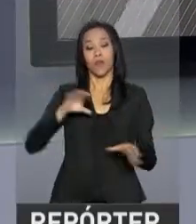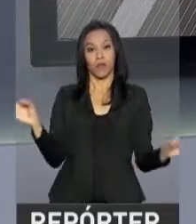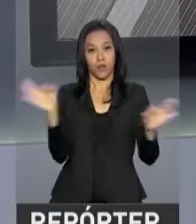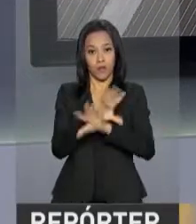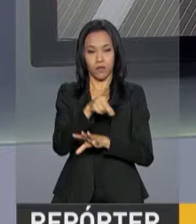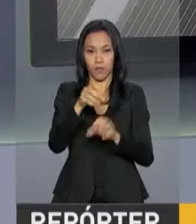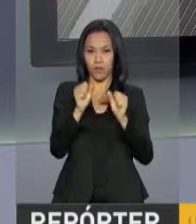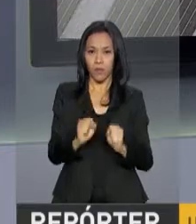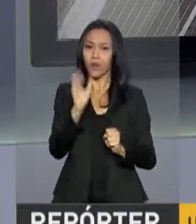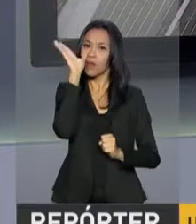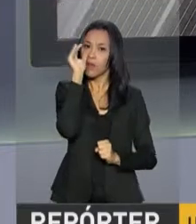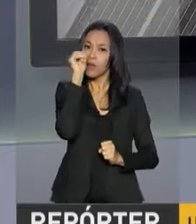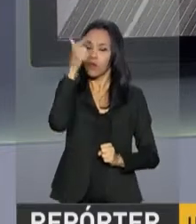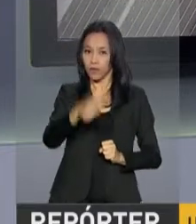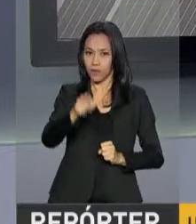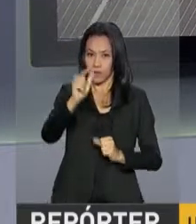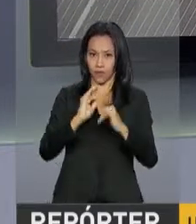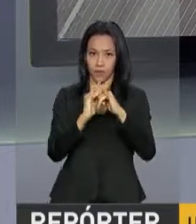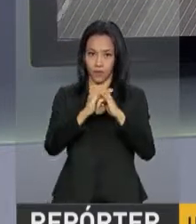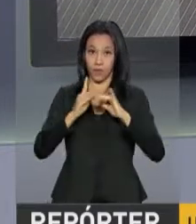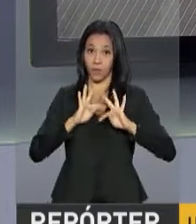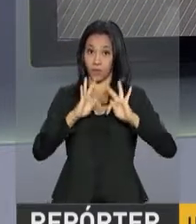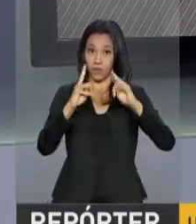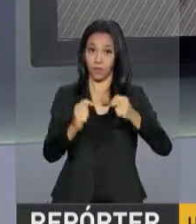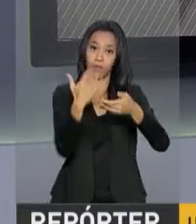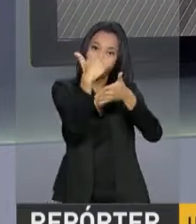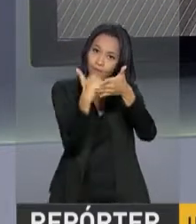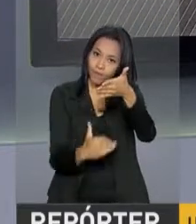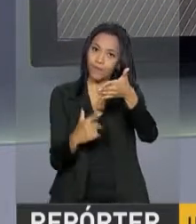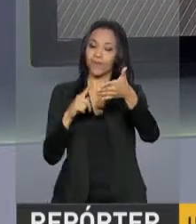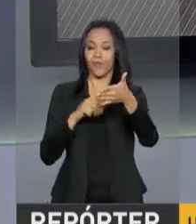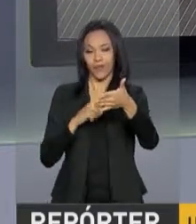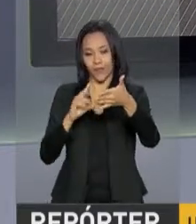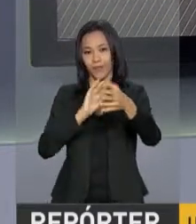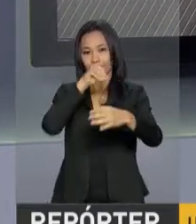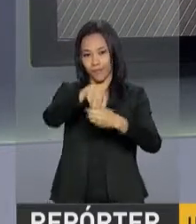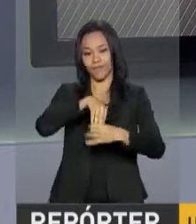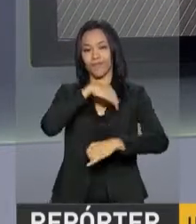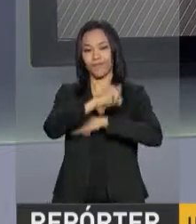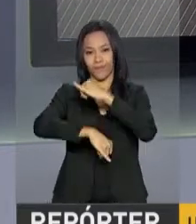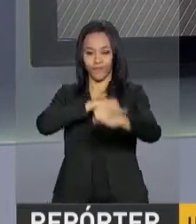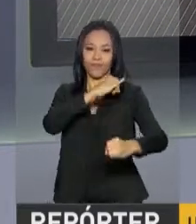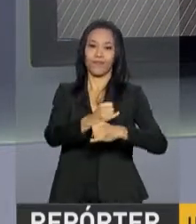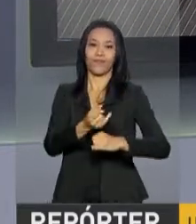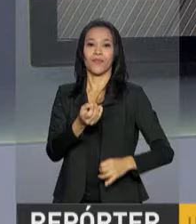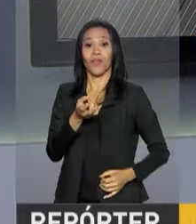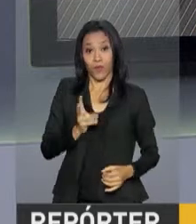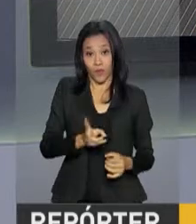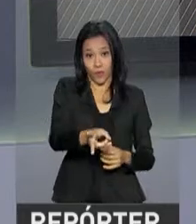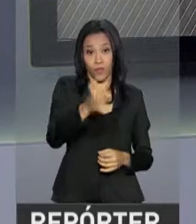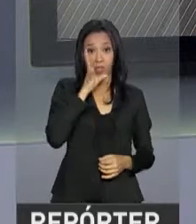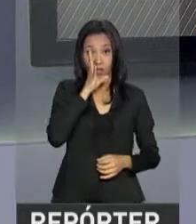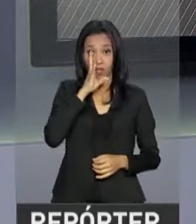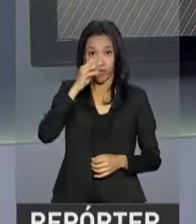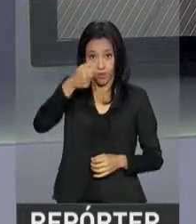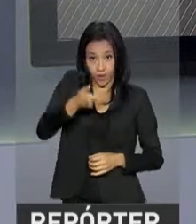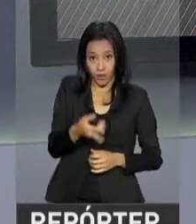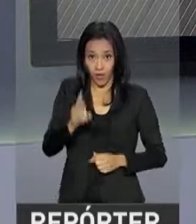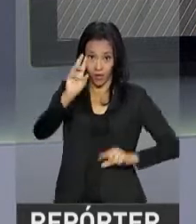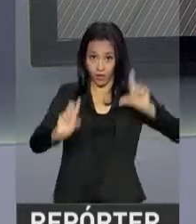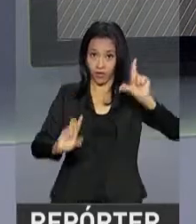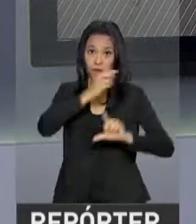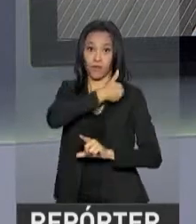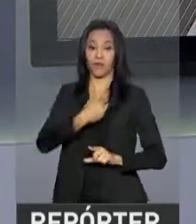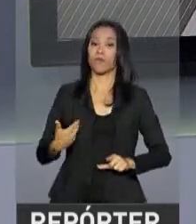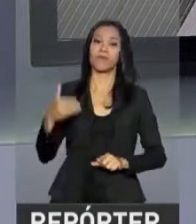você pode rever as reportagens no youtube e toda a programação também está na nossa página na internet continue com a gente aqui na nbr